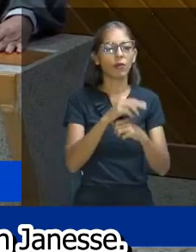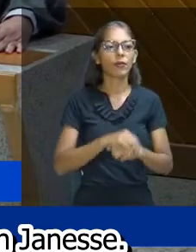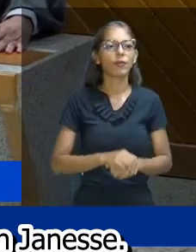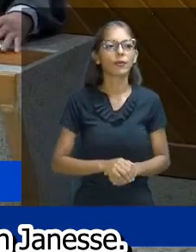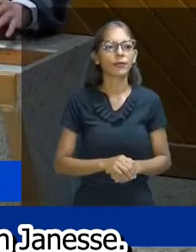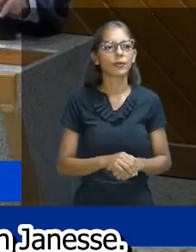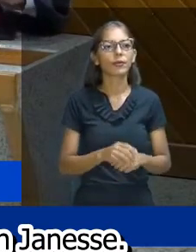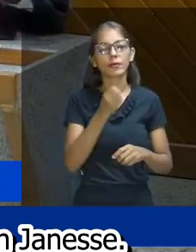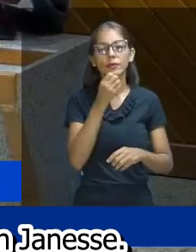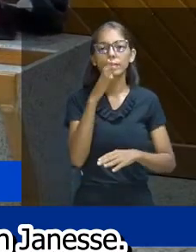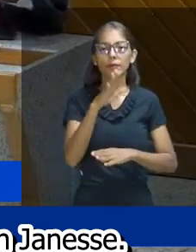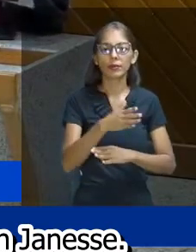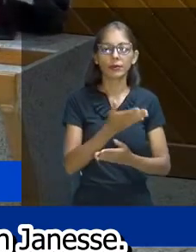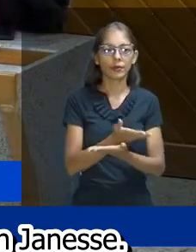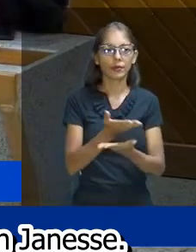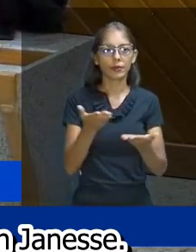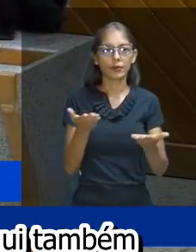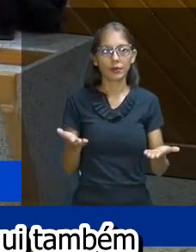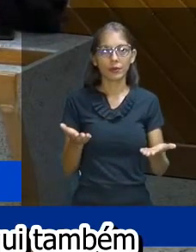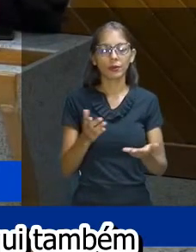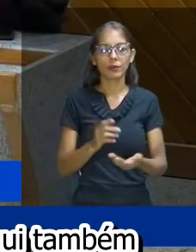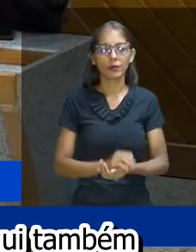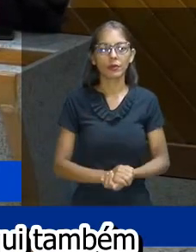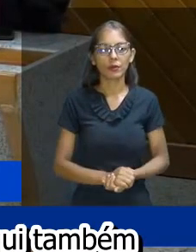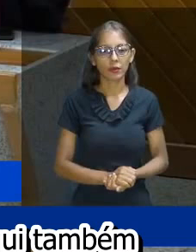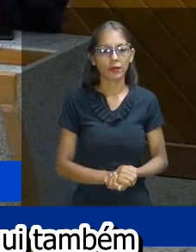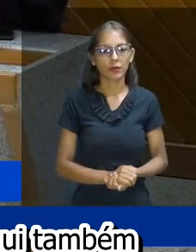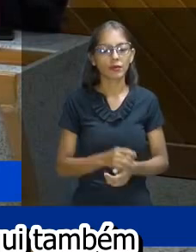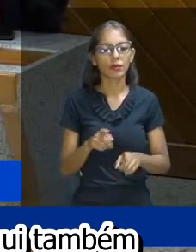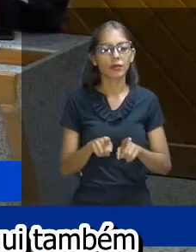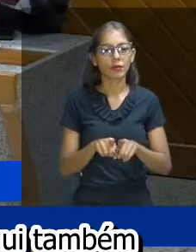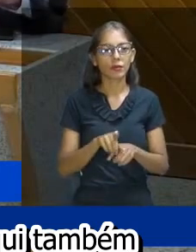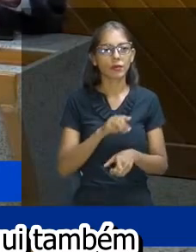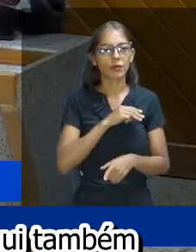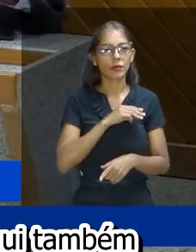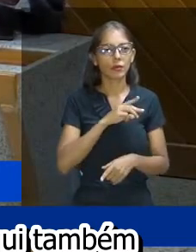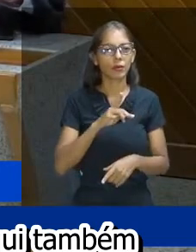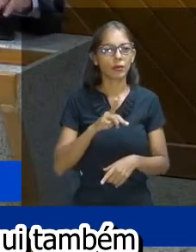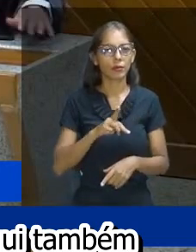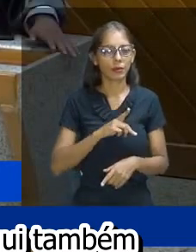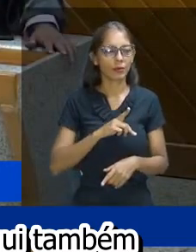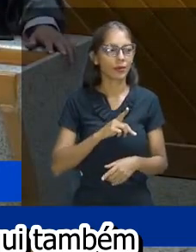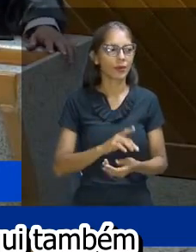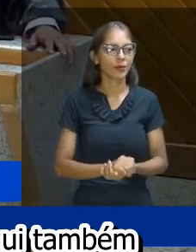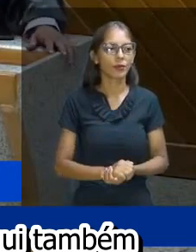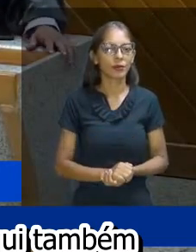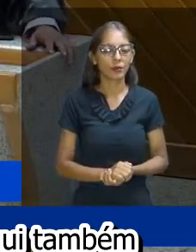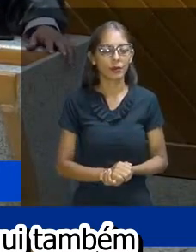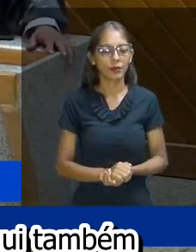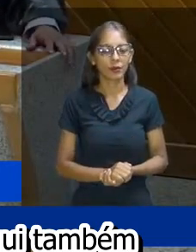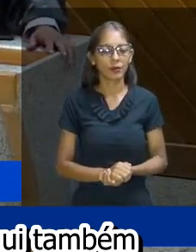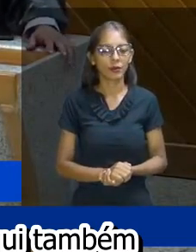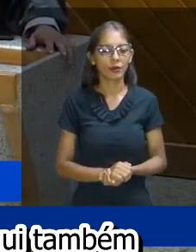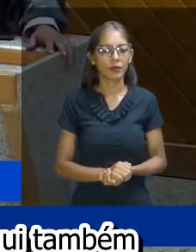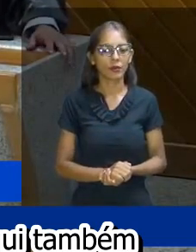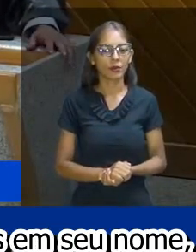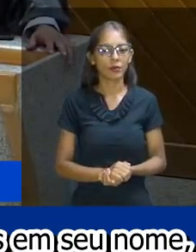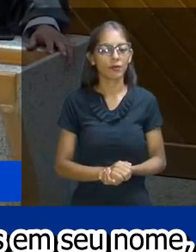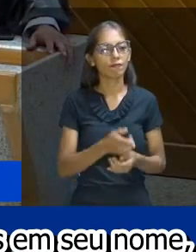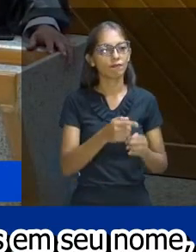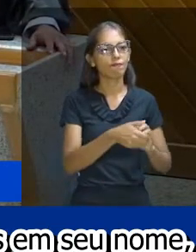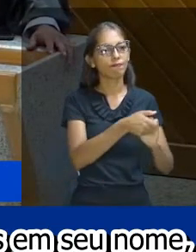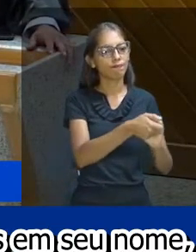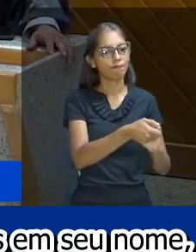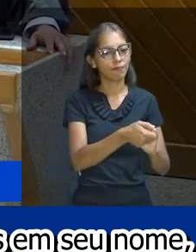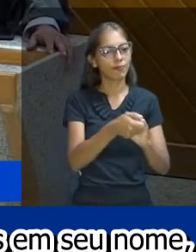aqui, doutor Milton. Agradece o Ministério Público e este tribunal. Com a palavra, o juiz da classe dos advogados, aqui o Rivaldo doutor Severo, Valente.